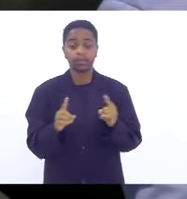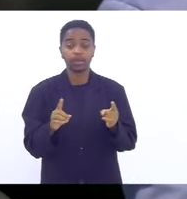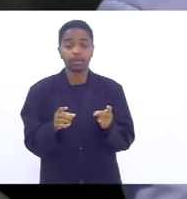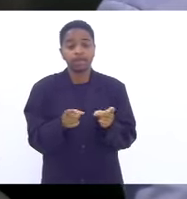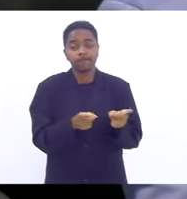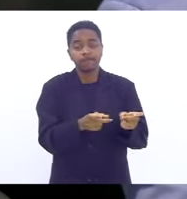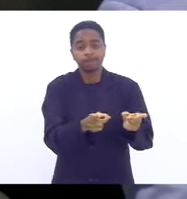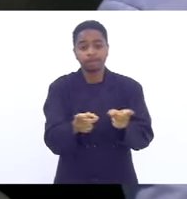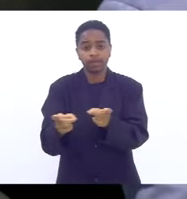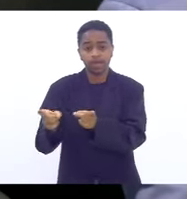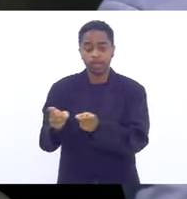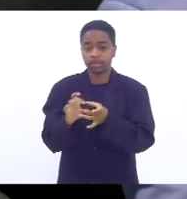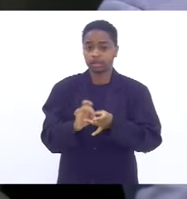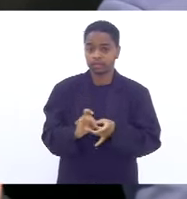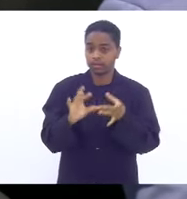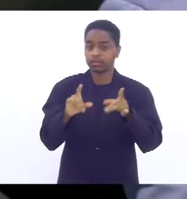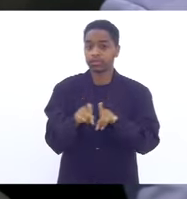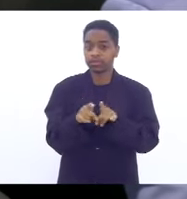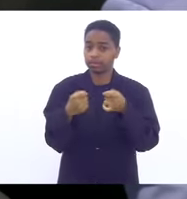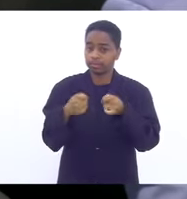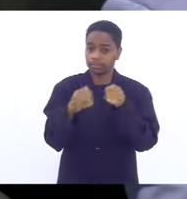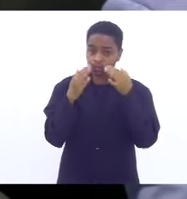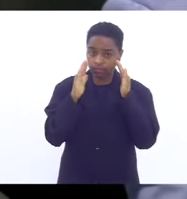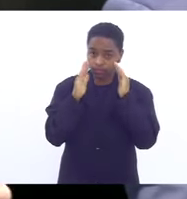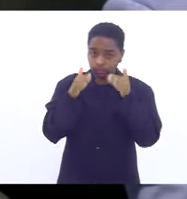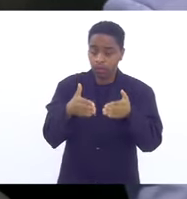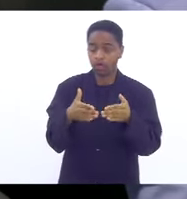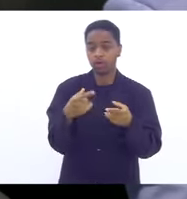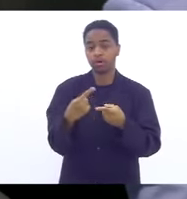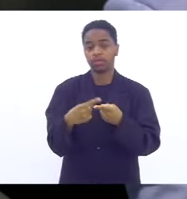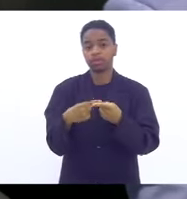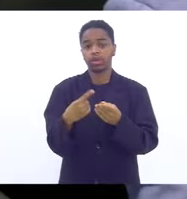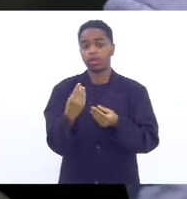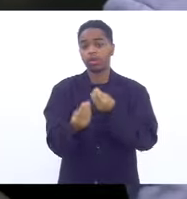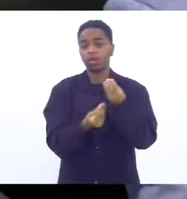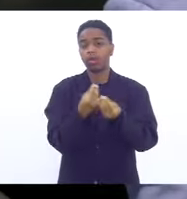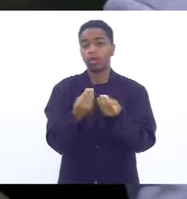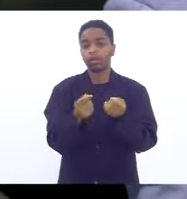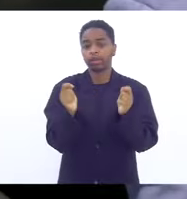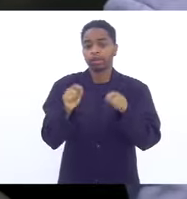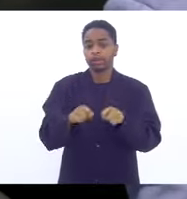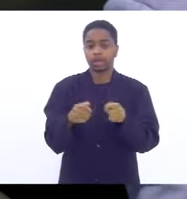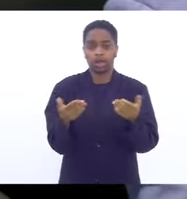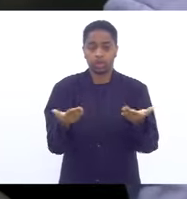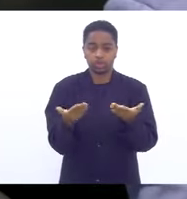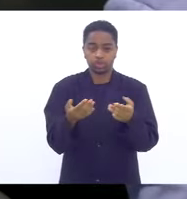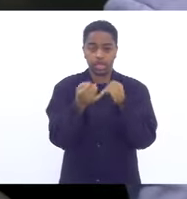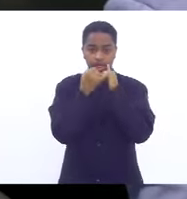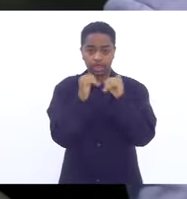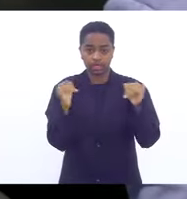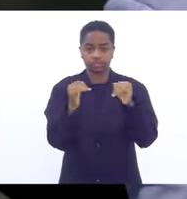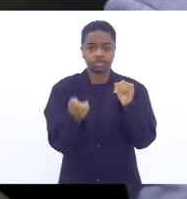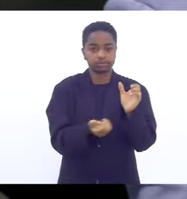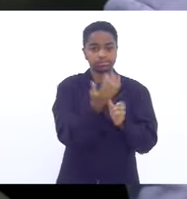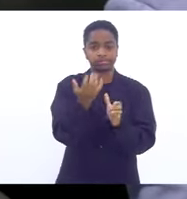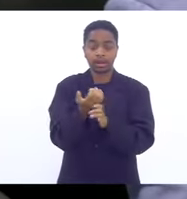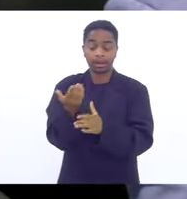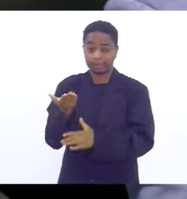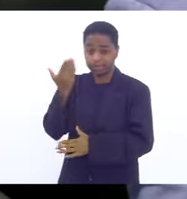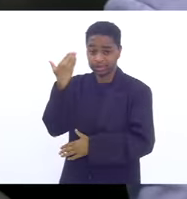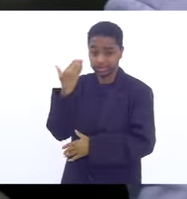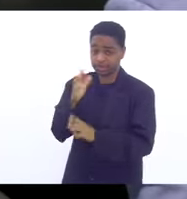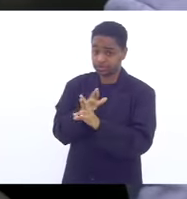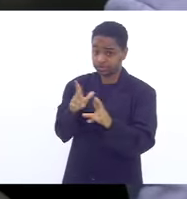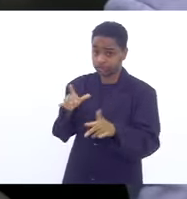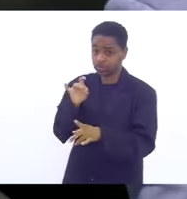um outro ponto que tem que ser levado em consideração, porque as formas de geração de energia, que antigamente, há 30 anos atrás, era uma, basicamente a